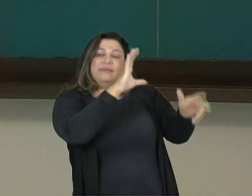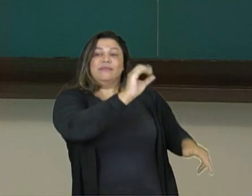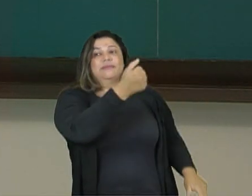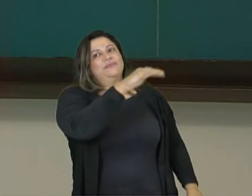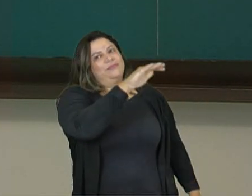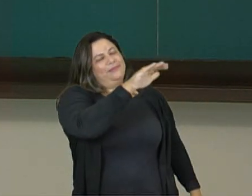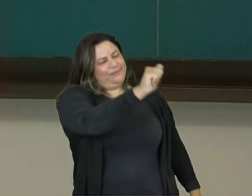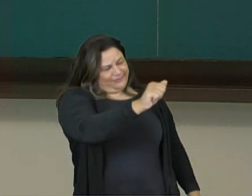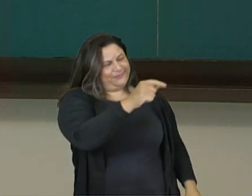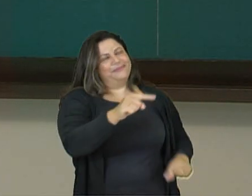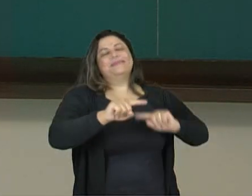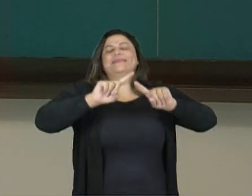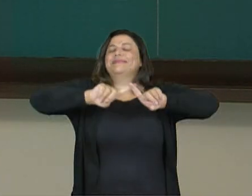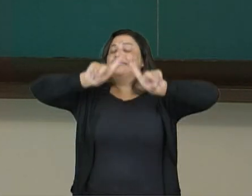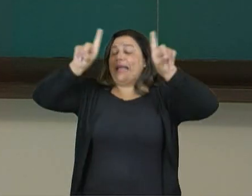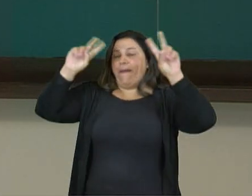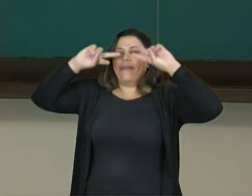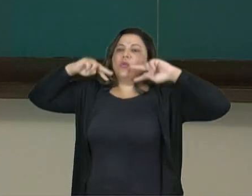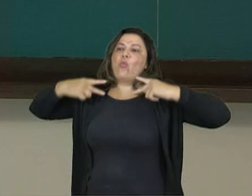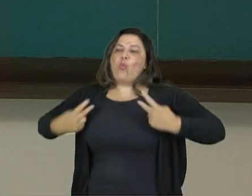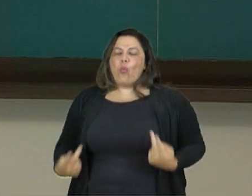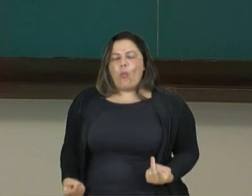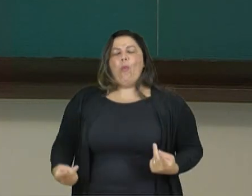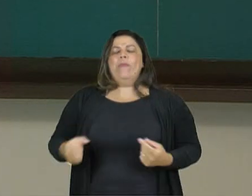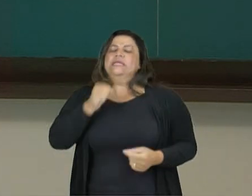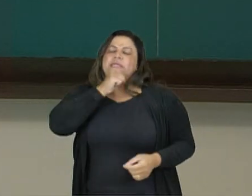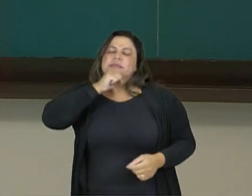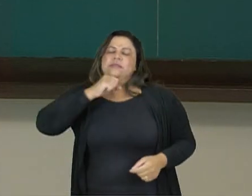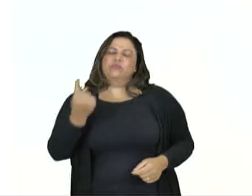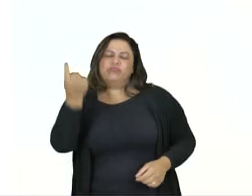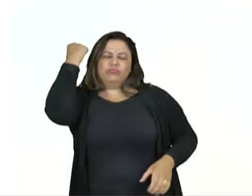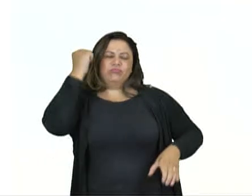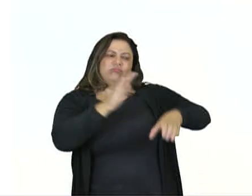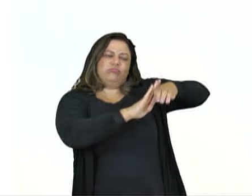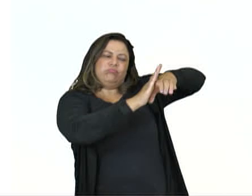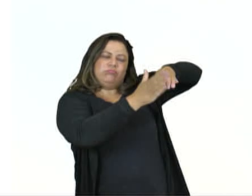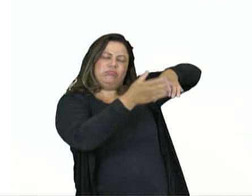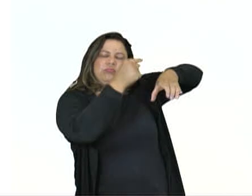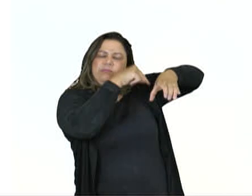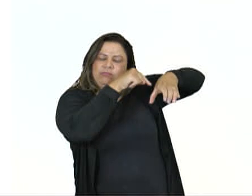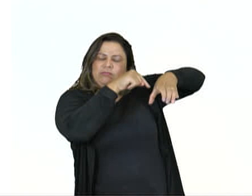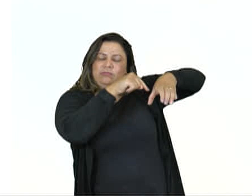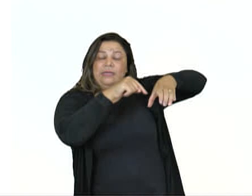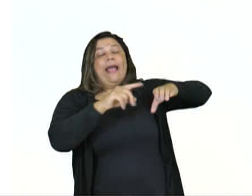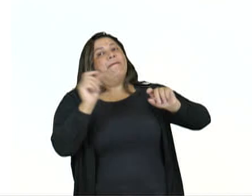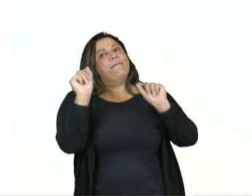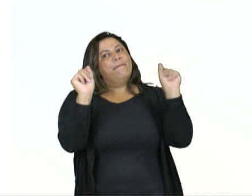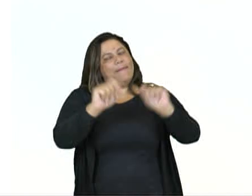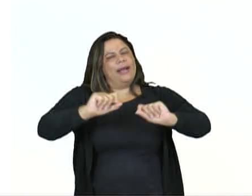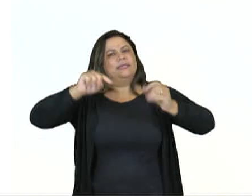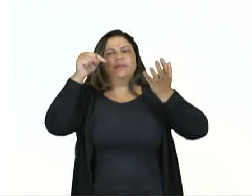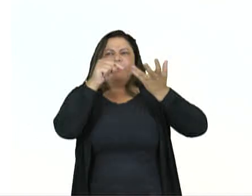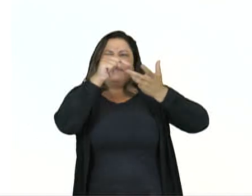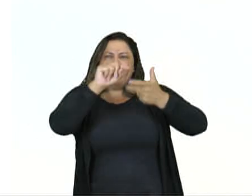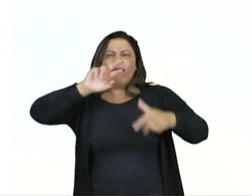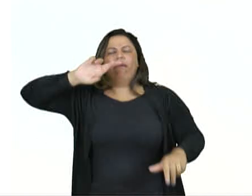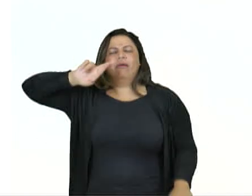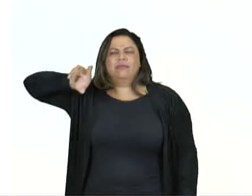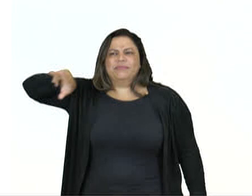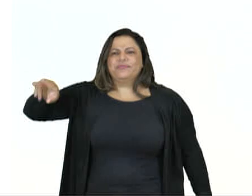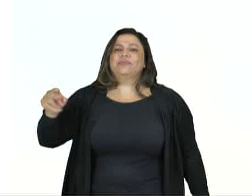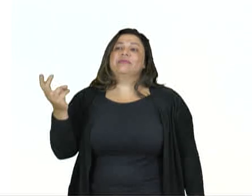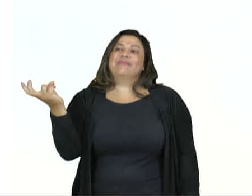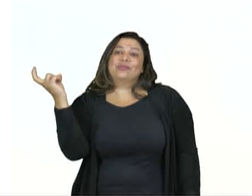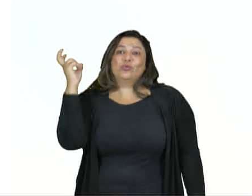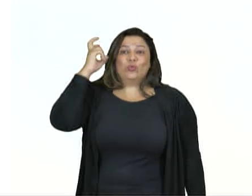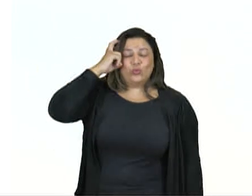das cavernas, mas muitas outras culturas. O homem dançava pela sobrevivência, dançava para a